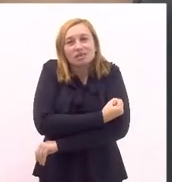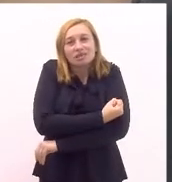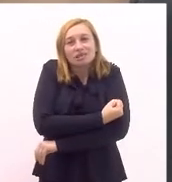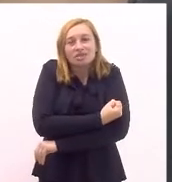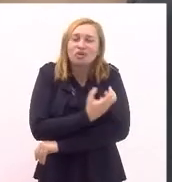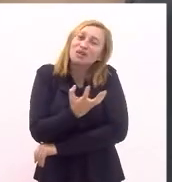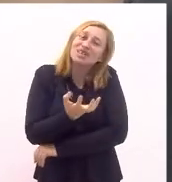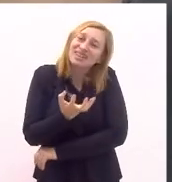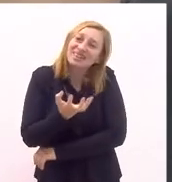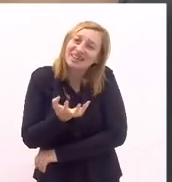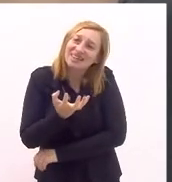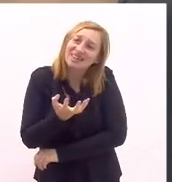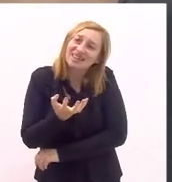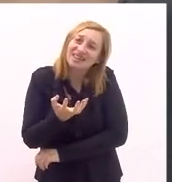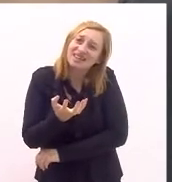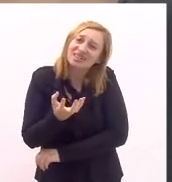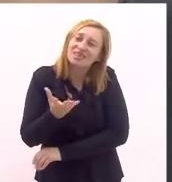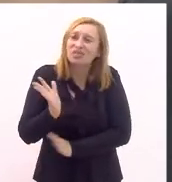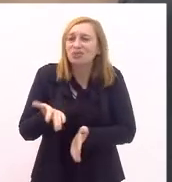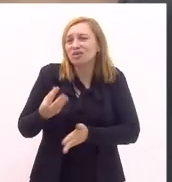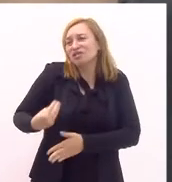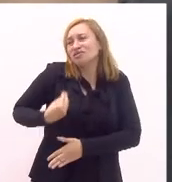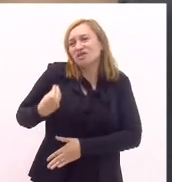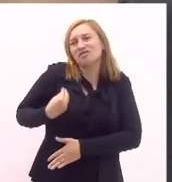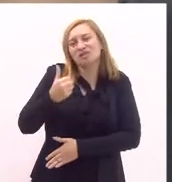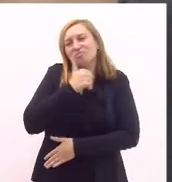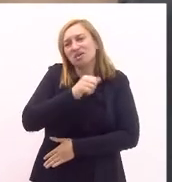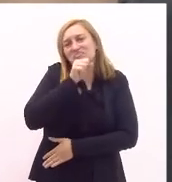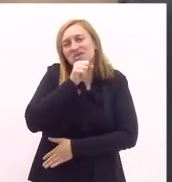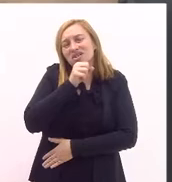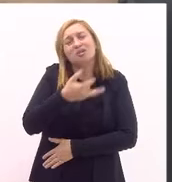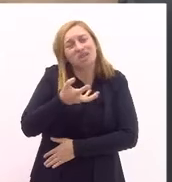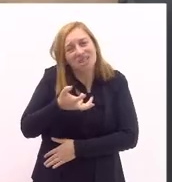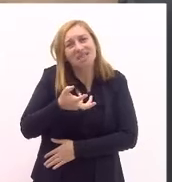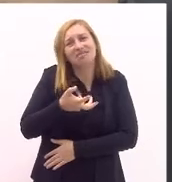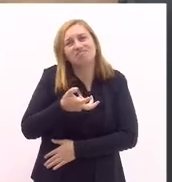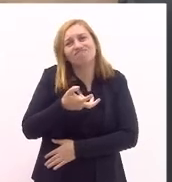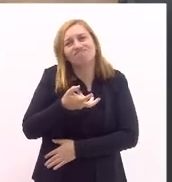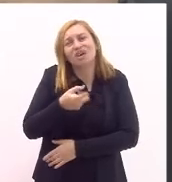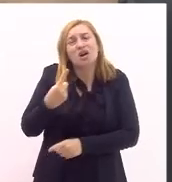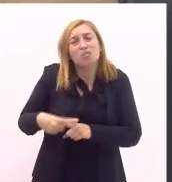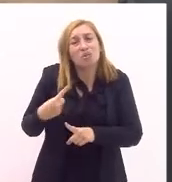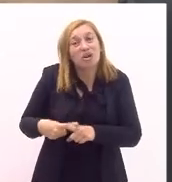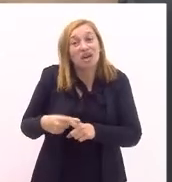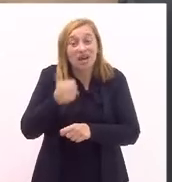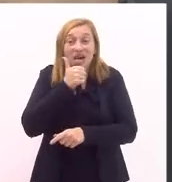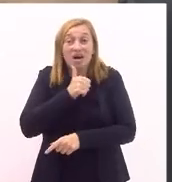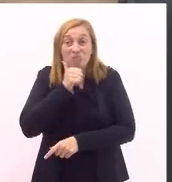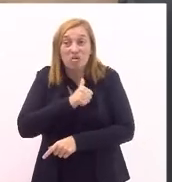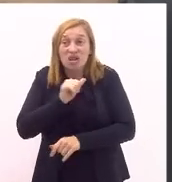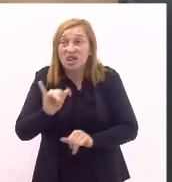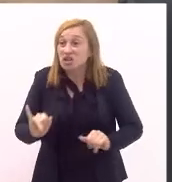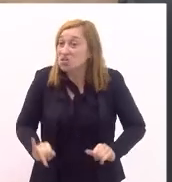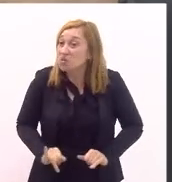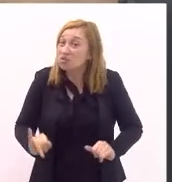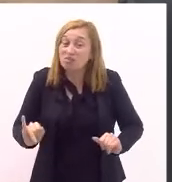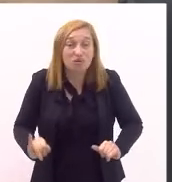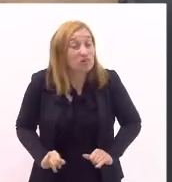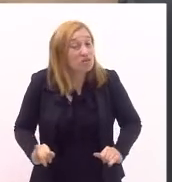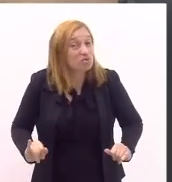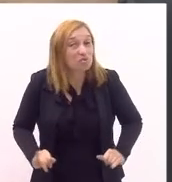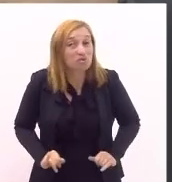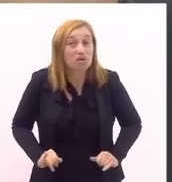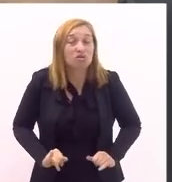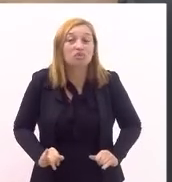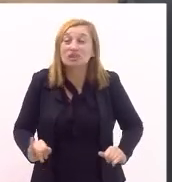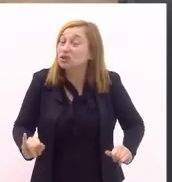Eu queria tanto que ela tivesse viva Eu queria tanto porque aquela mulher sofreu tanto tanto